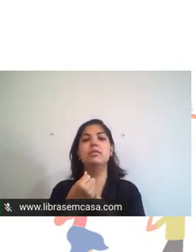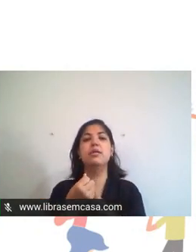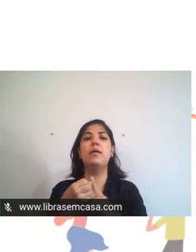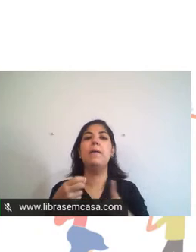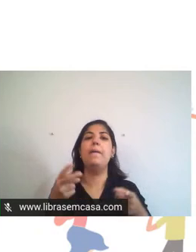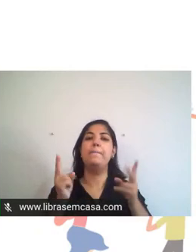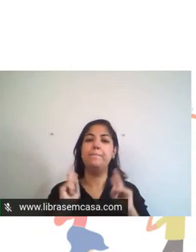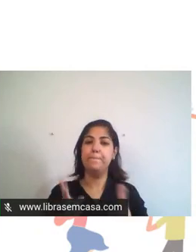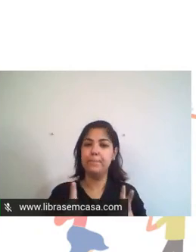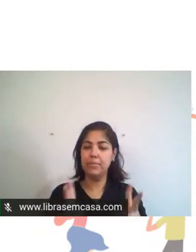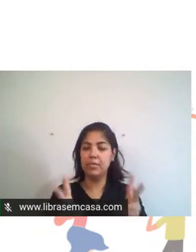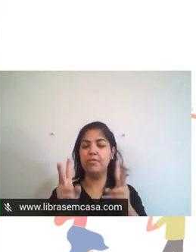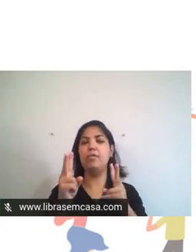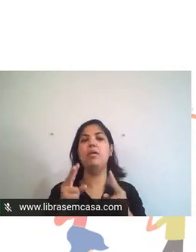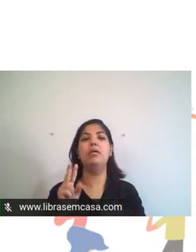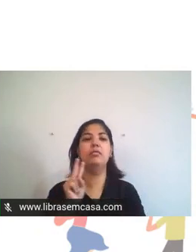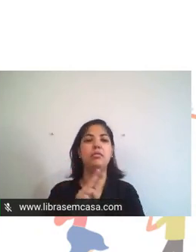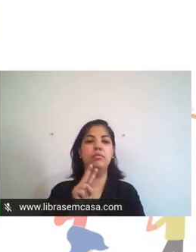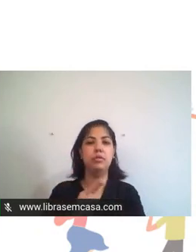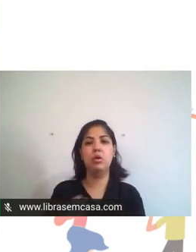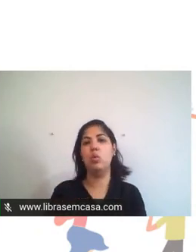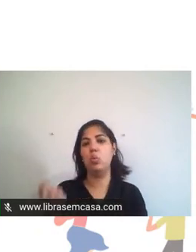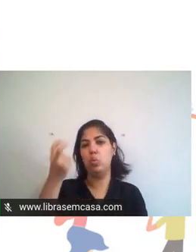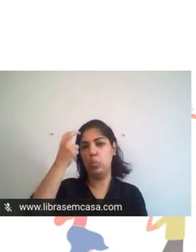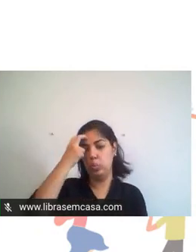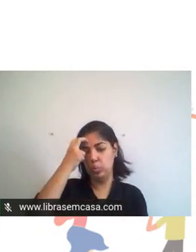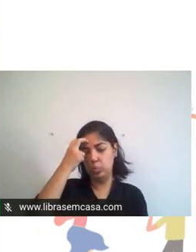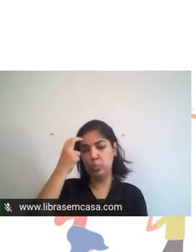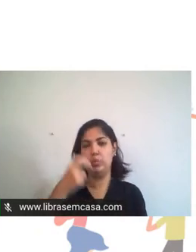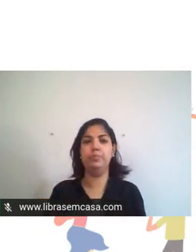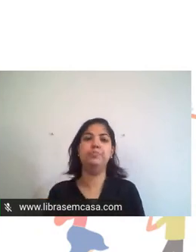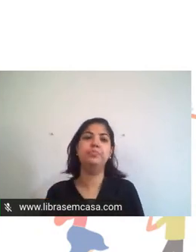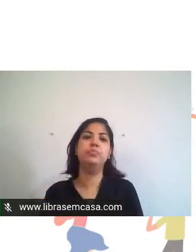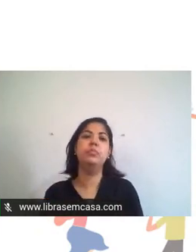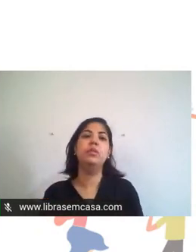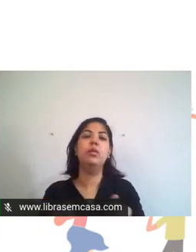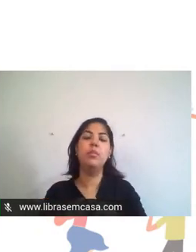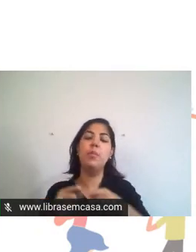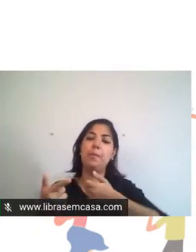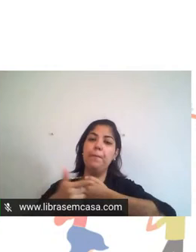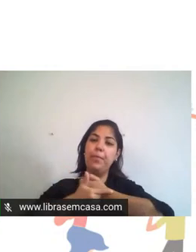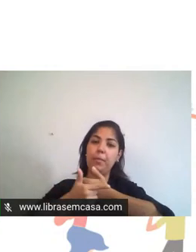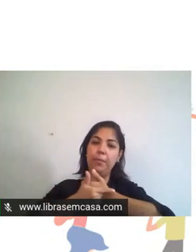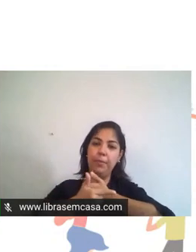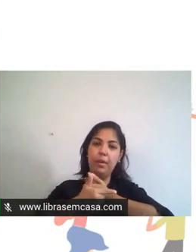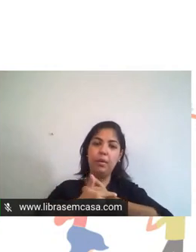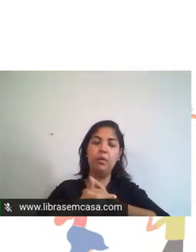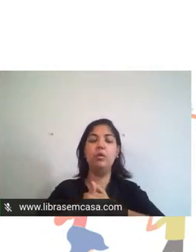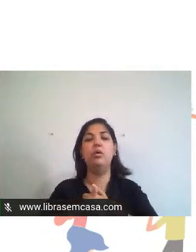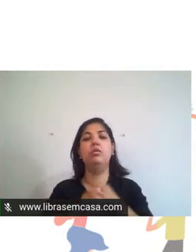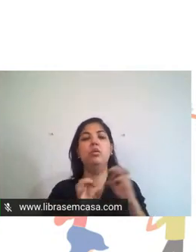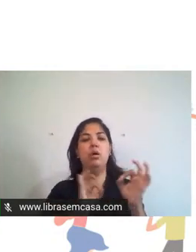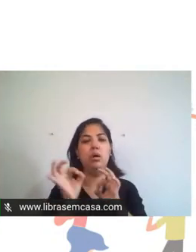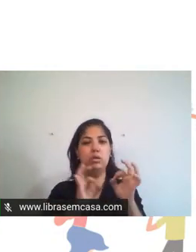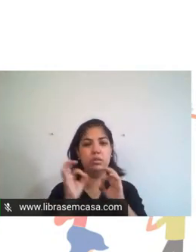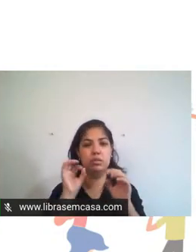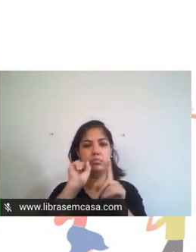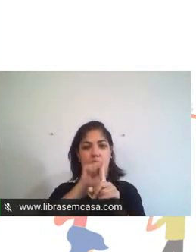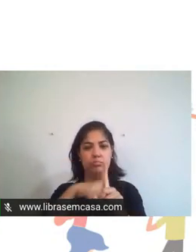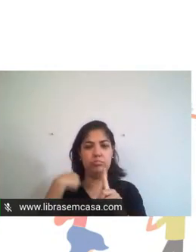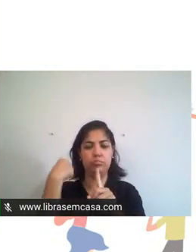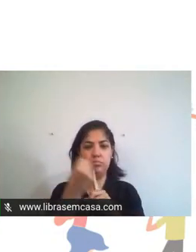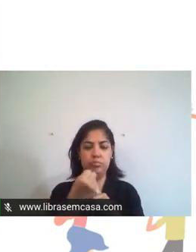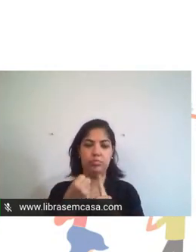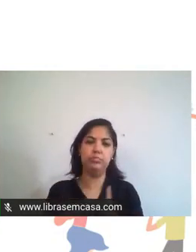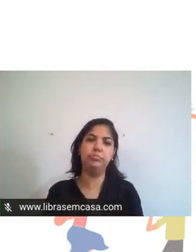alimentares, e também um pouco do papel civil, o papel da organização da sociedade civil nesse momento da pandemia.